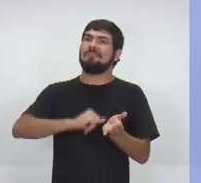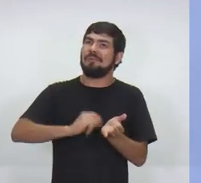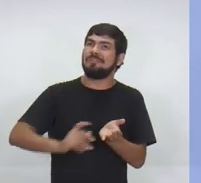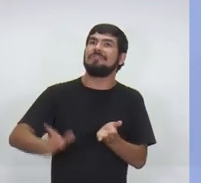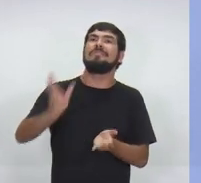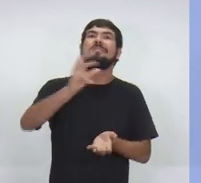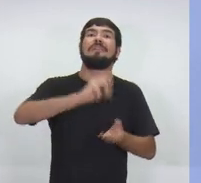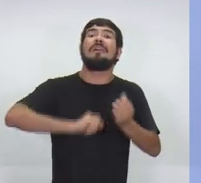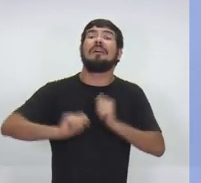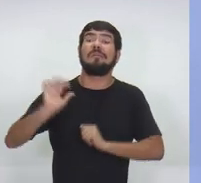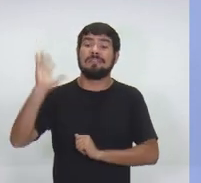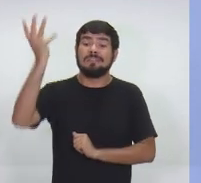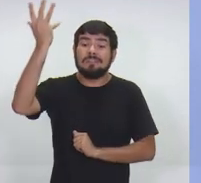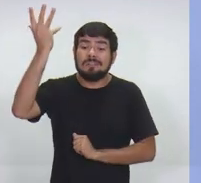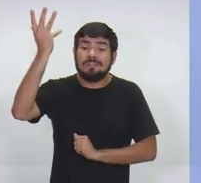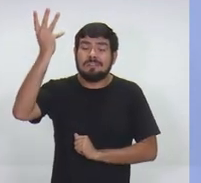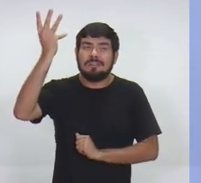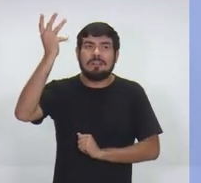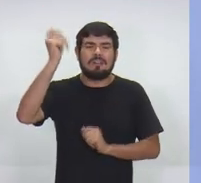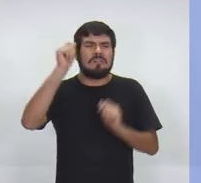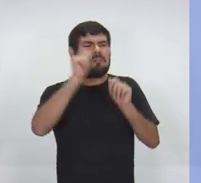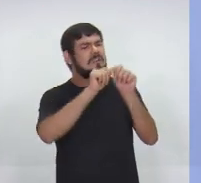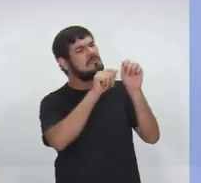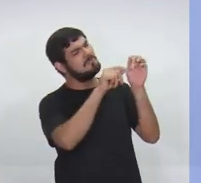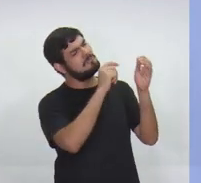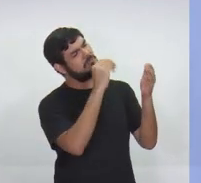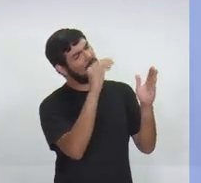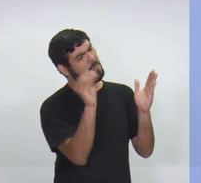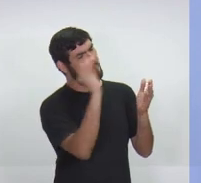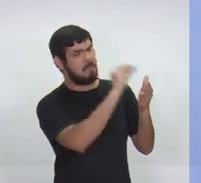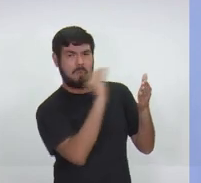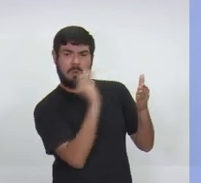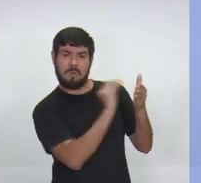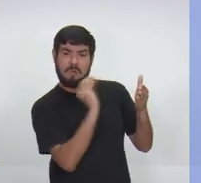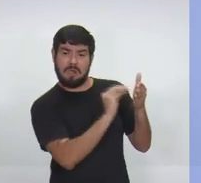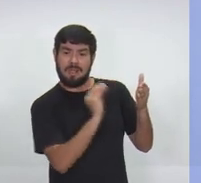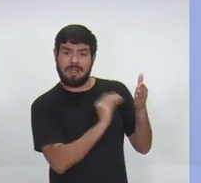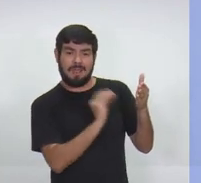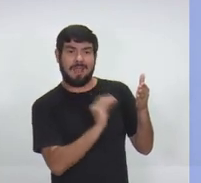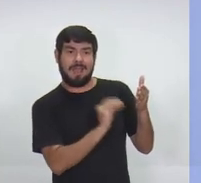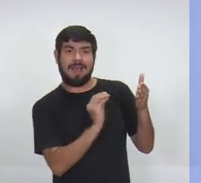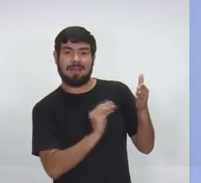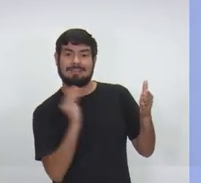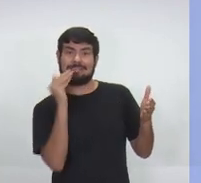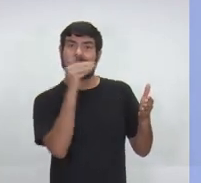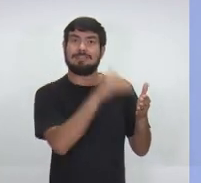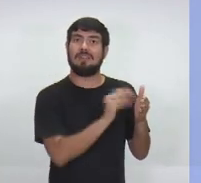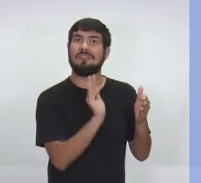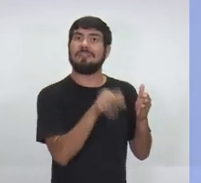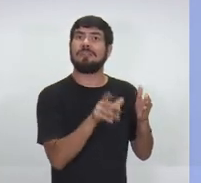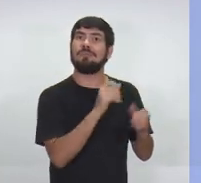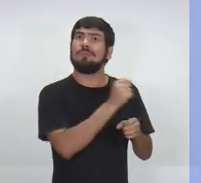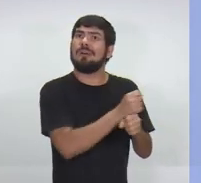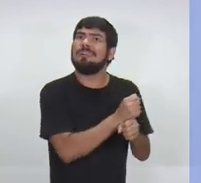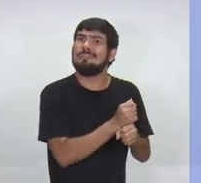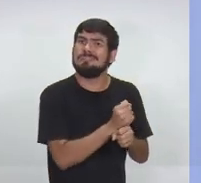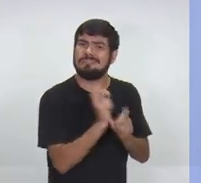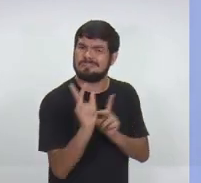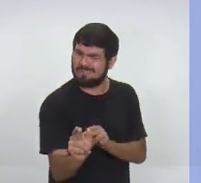fez uma um levantamento como se nós tivéssemos até o final do ano este tipo não haverá frustração